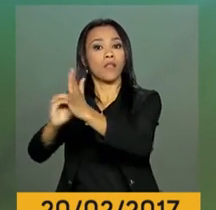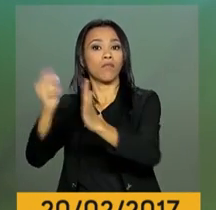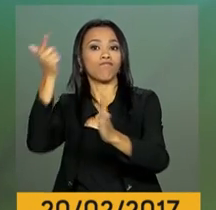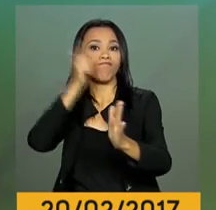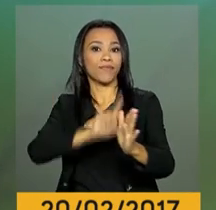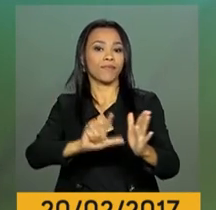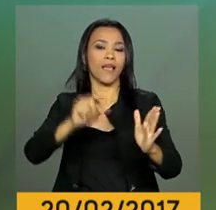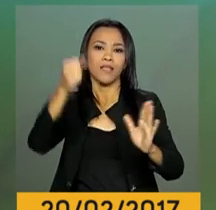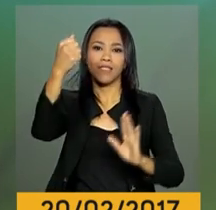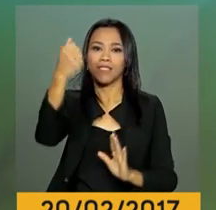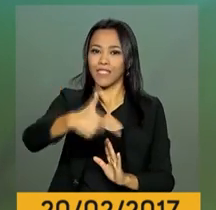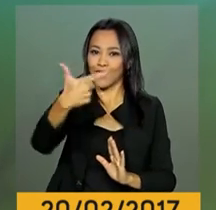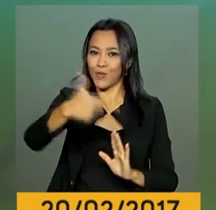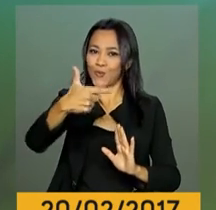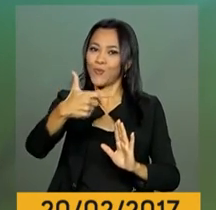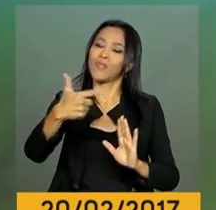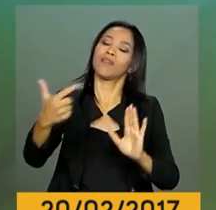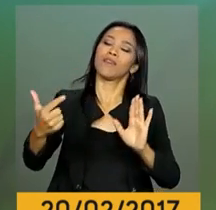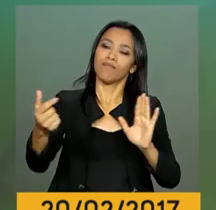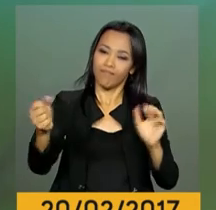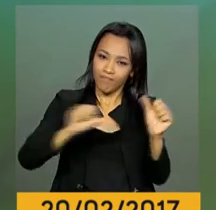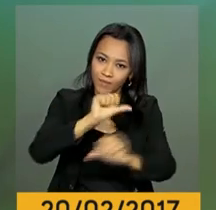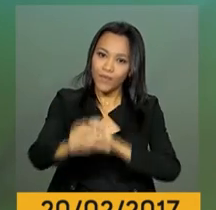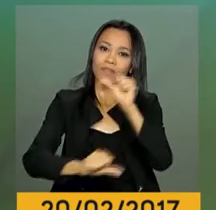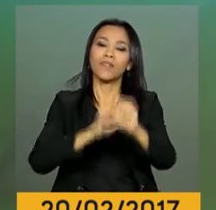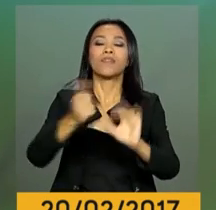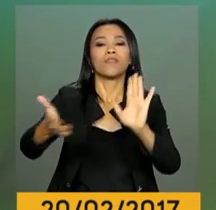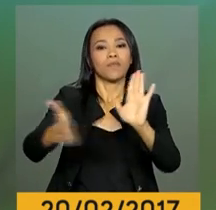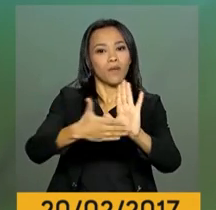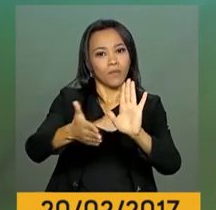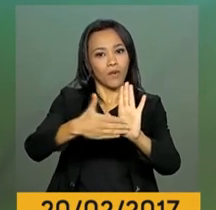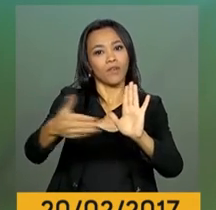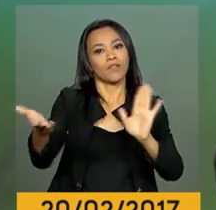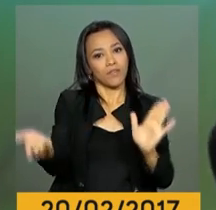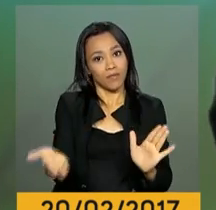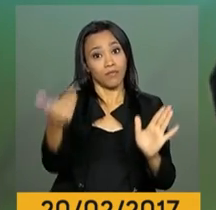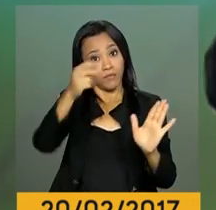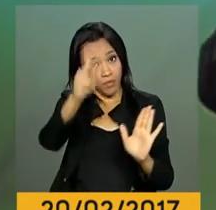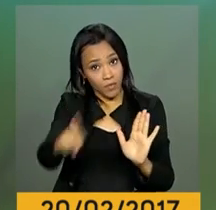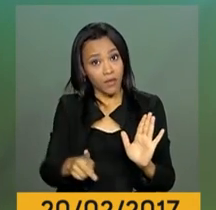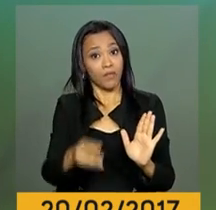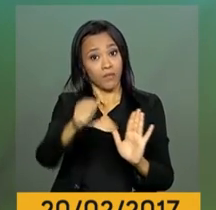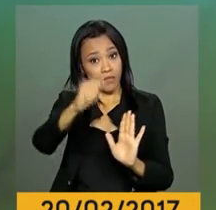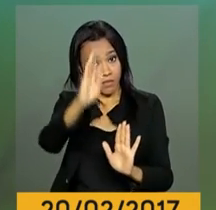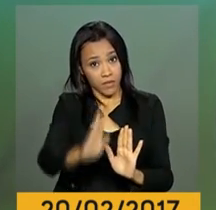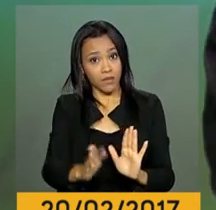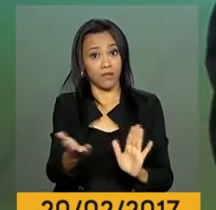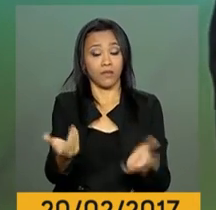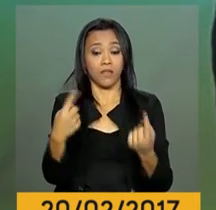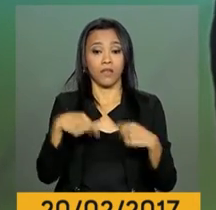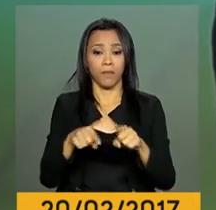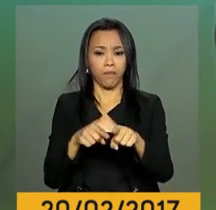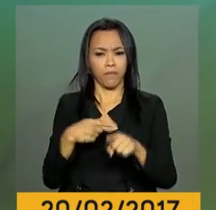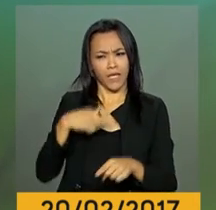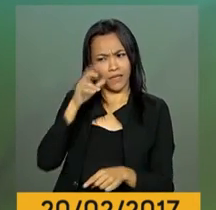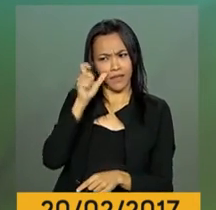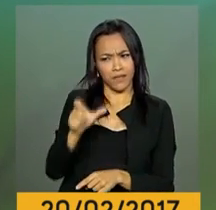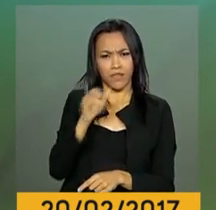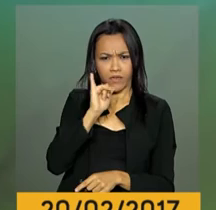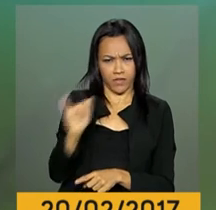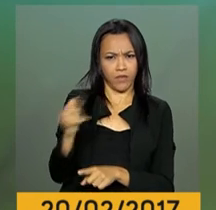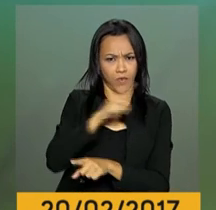segunda reforma. Vocês verão como é fundamental para o país. Aliás, é interessante, de vez em quando, viu, governador? Sabe que, quando eu